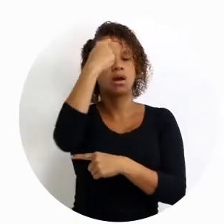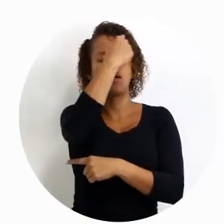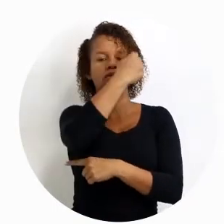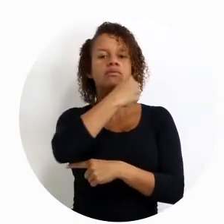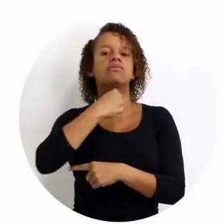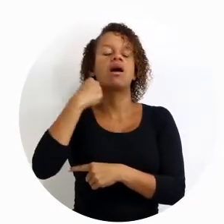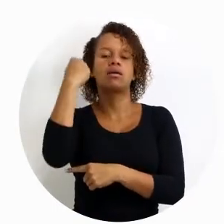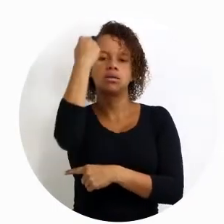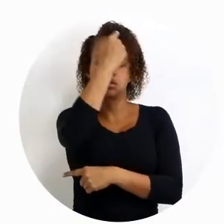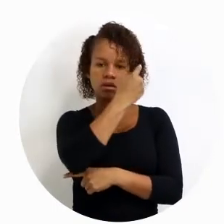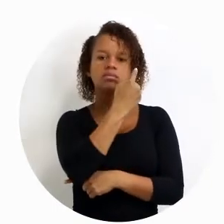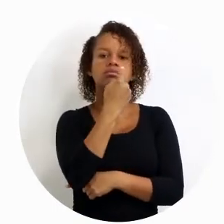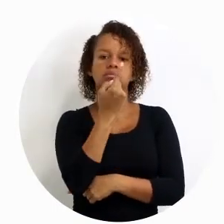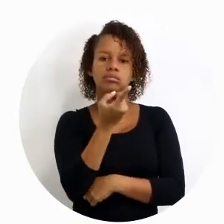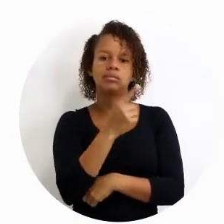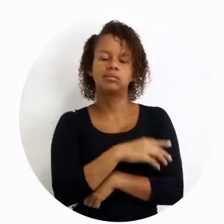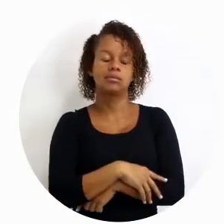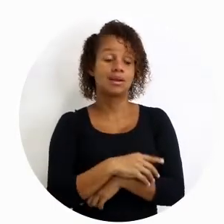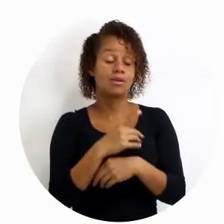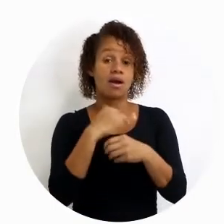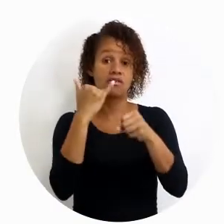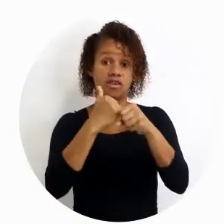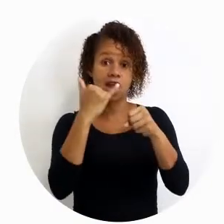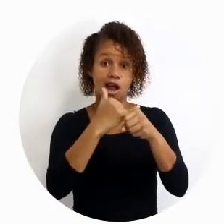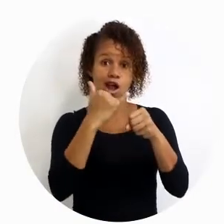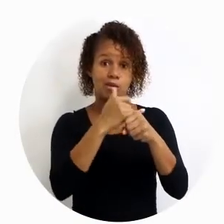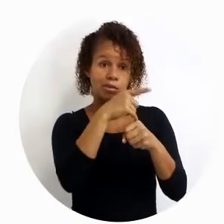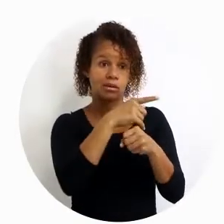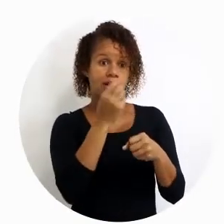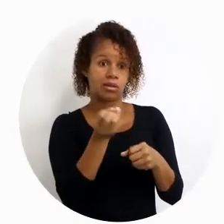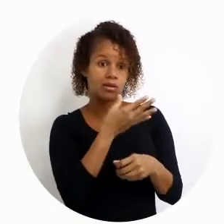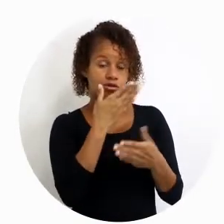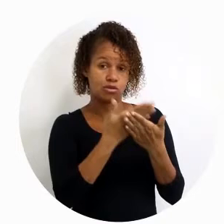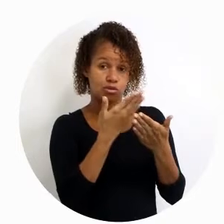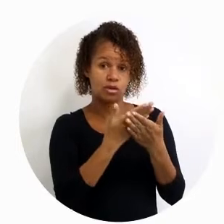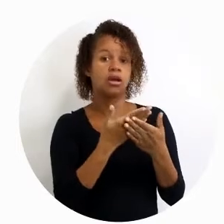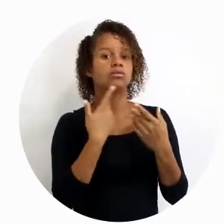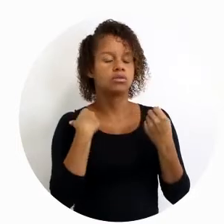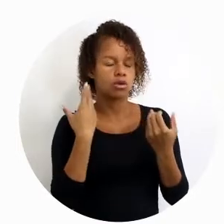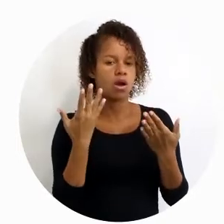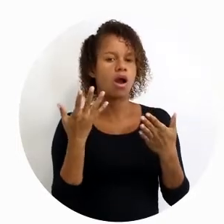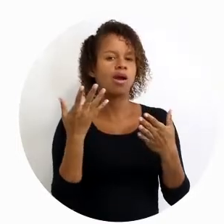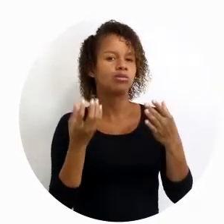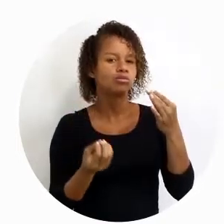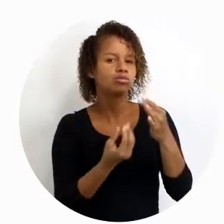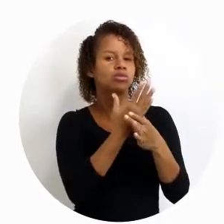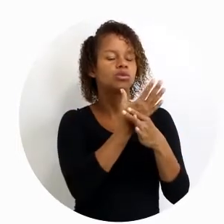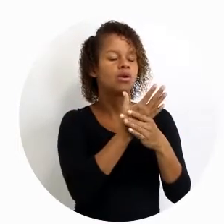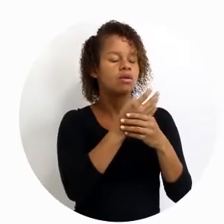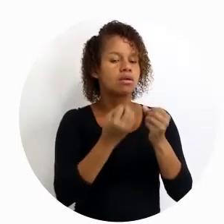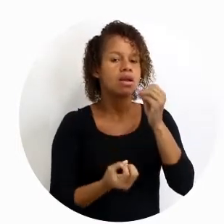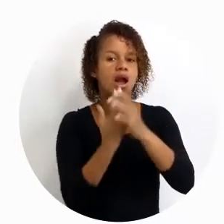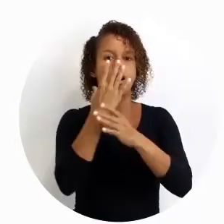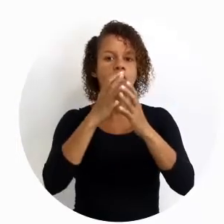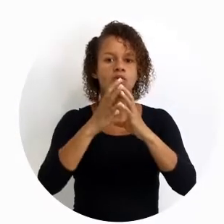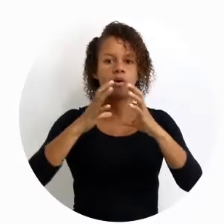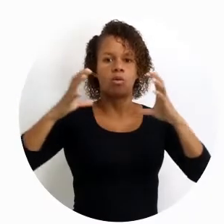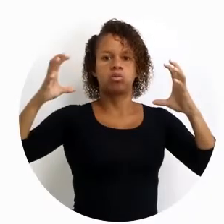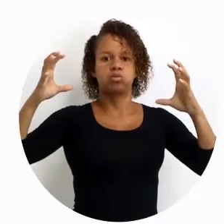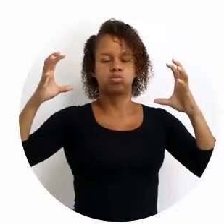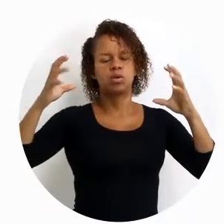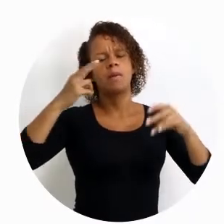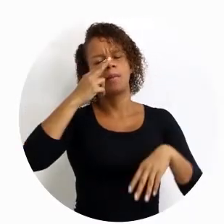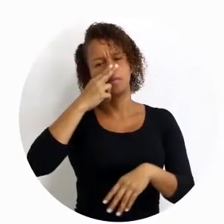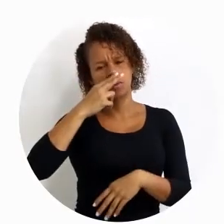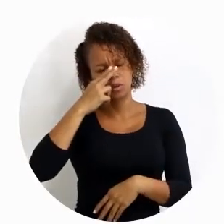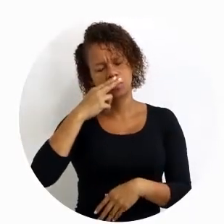das faces, nessa superfície, e com a ferramenta de Push and Pull eu consigo fazer a extrusão e criar outros volumes.